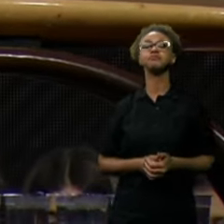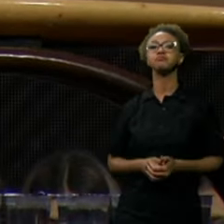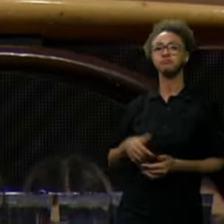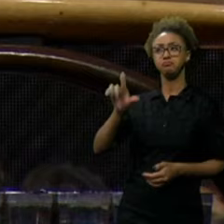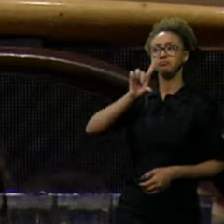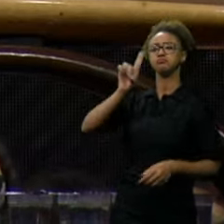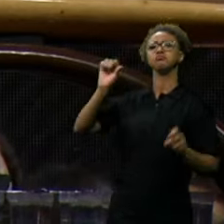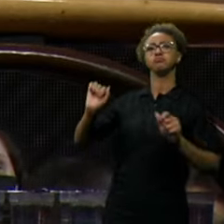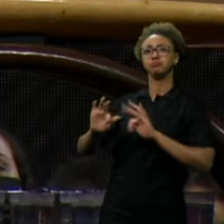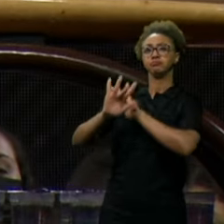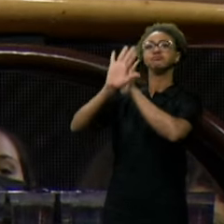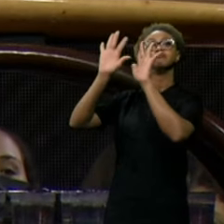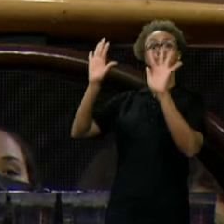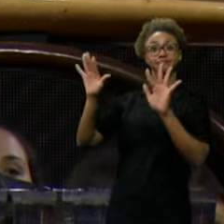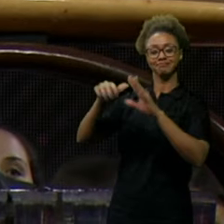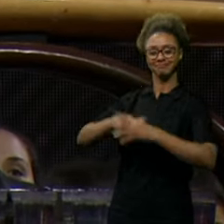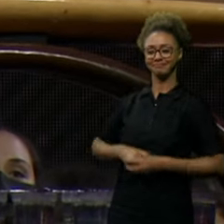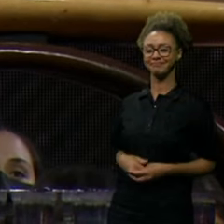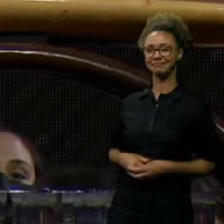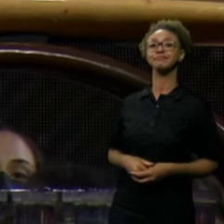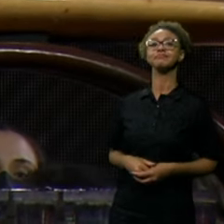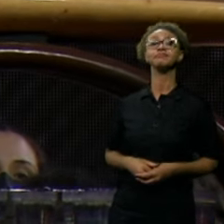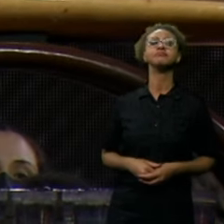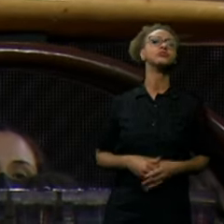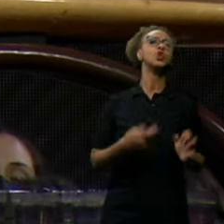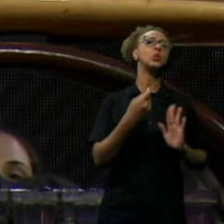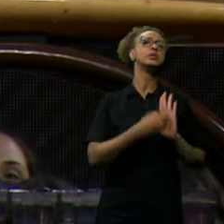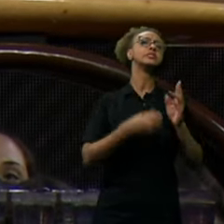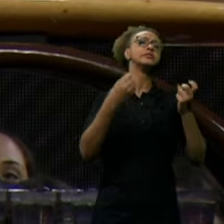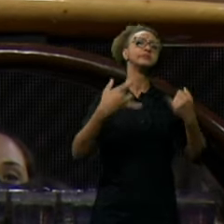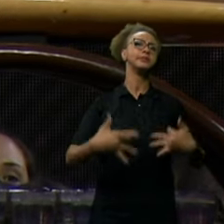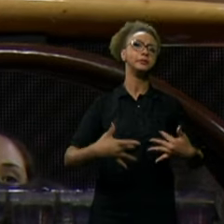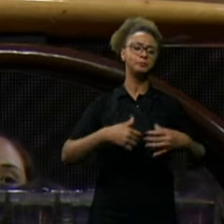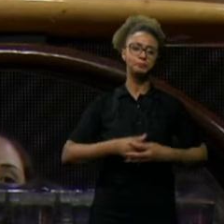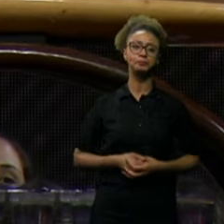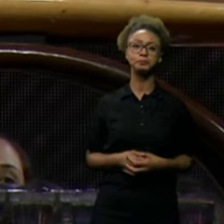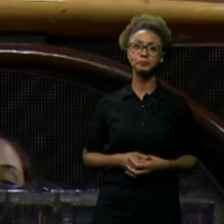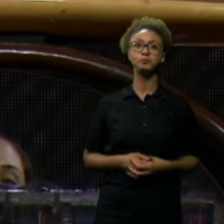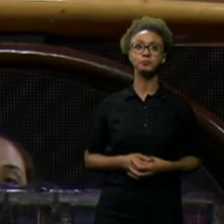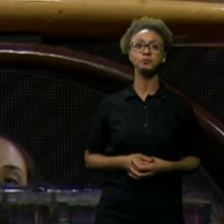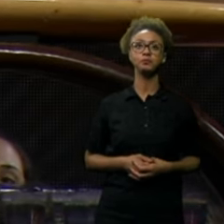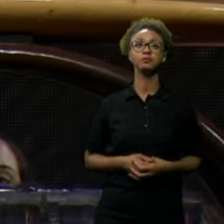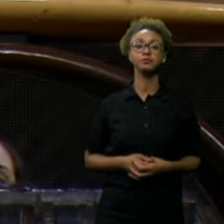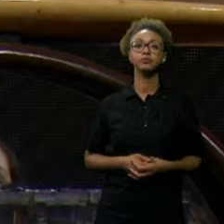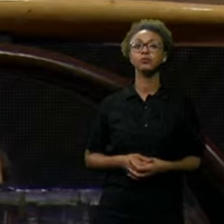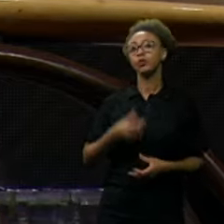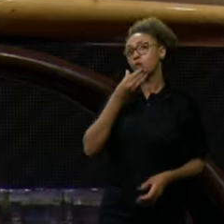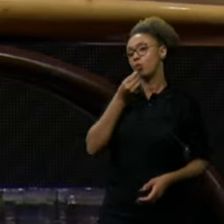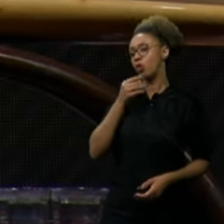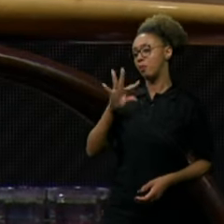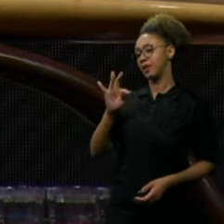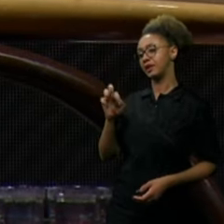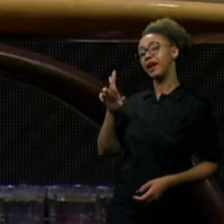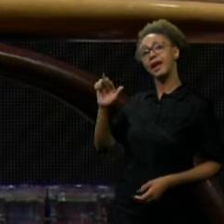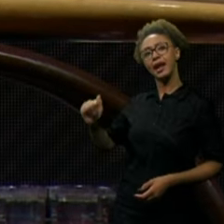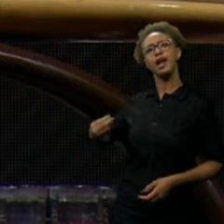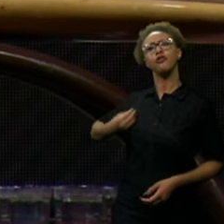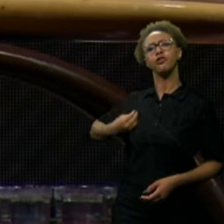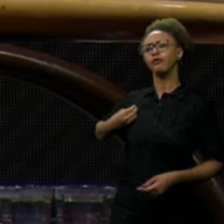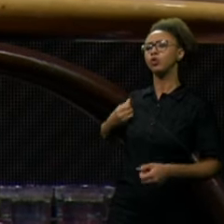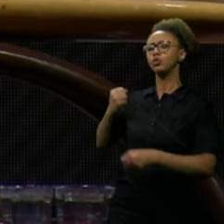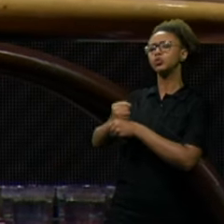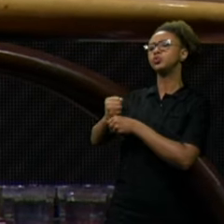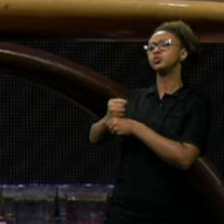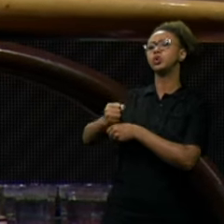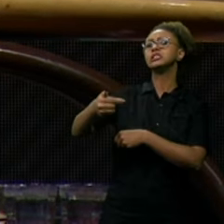oh glória a Deus e já sem o texto e viveu terá 70 anos